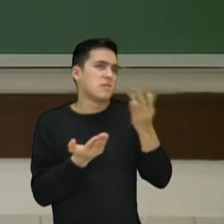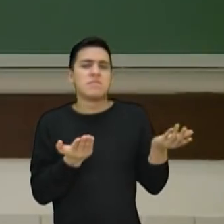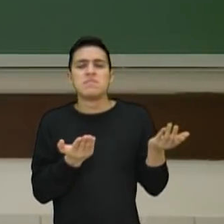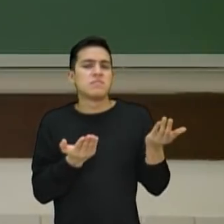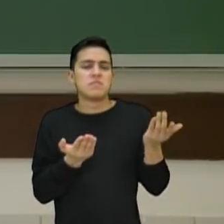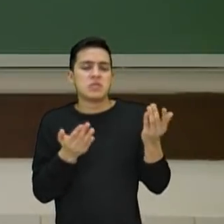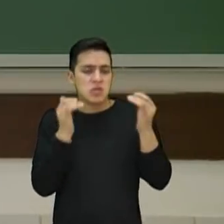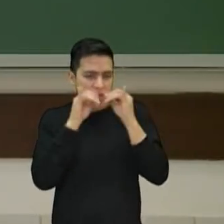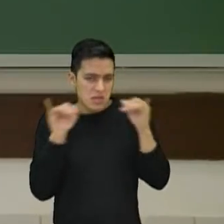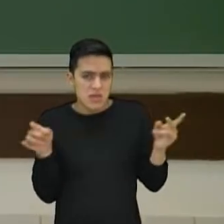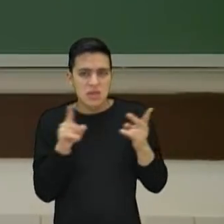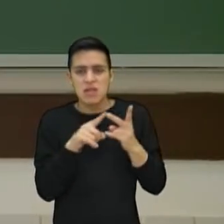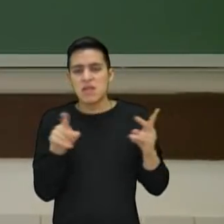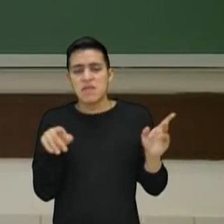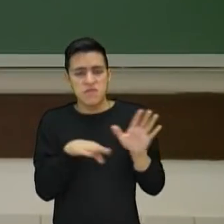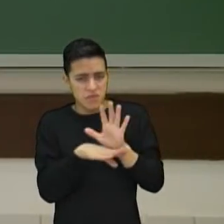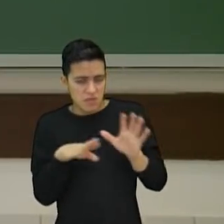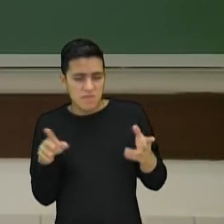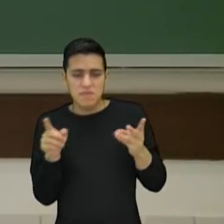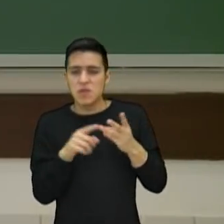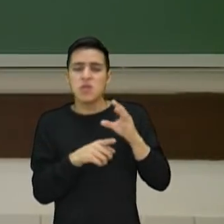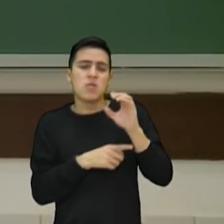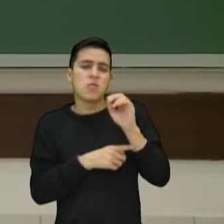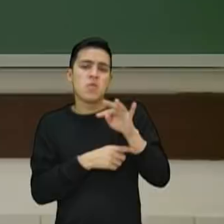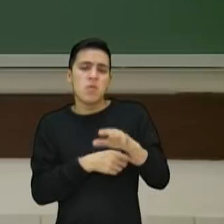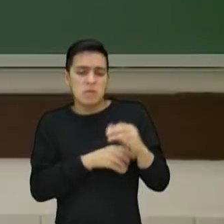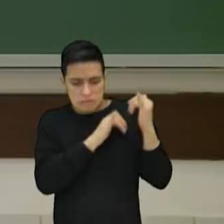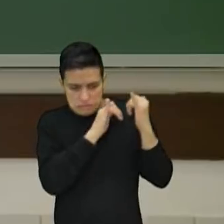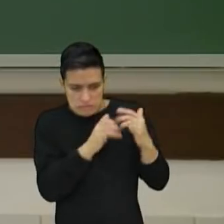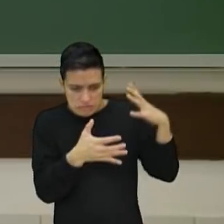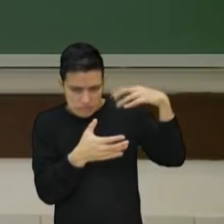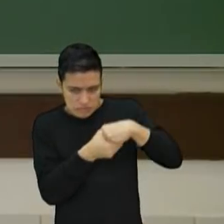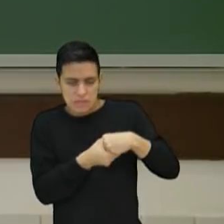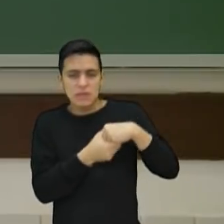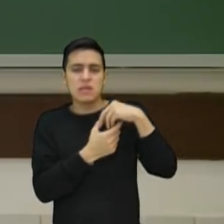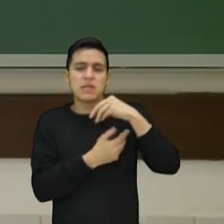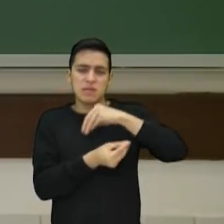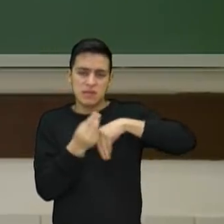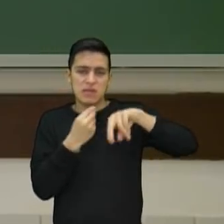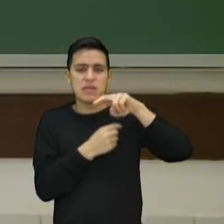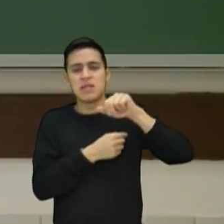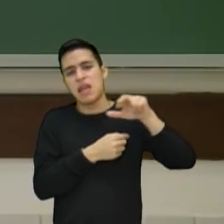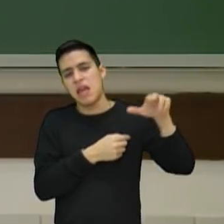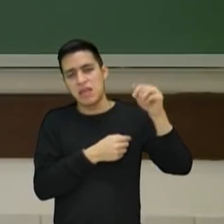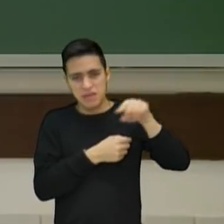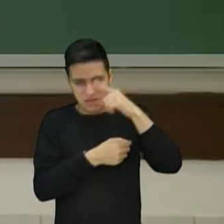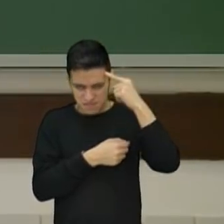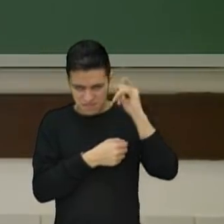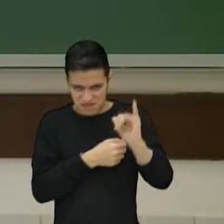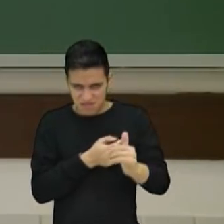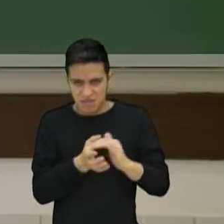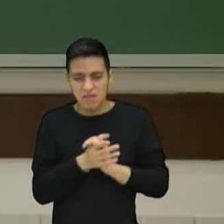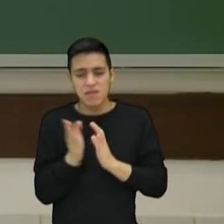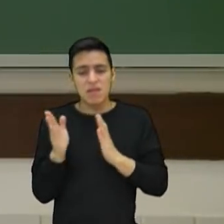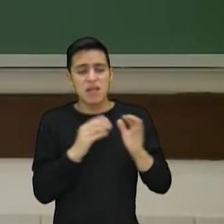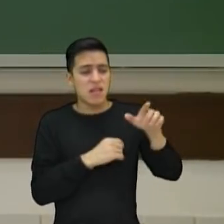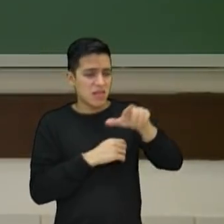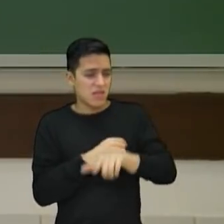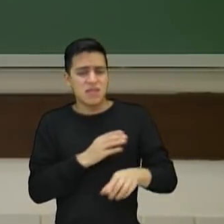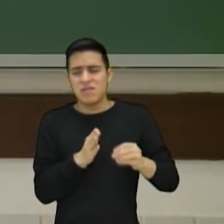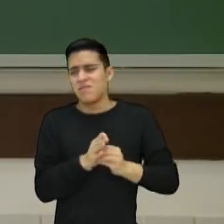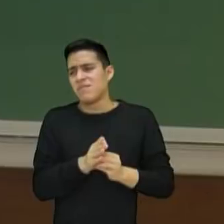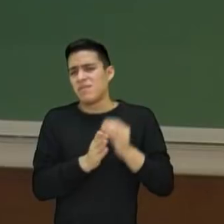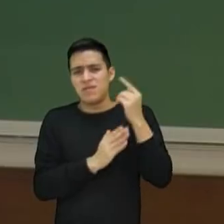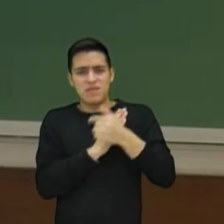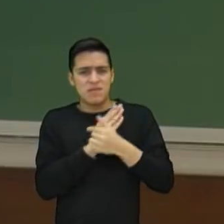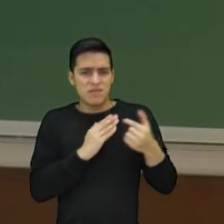um filme, um conto, um conto que exista a narração. Por exemplo, também a literatura, grandes